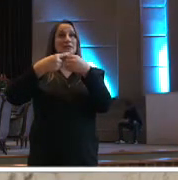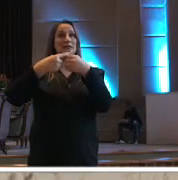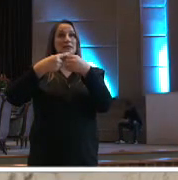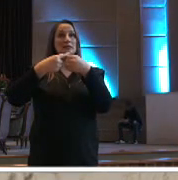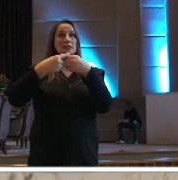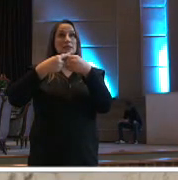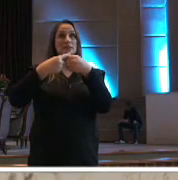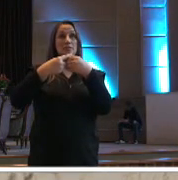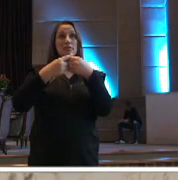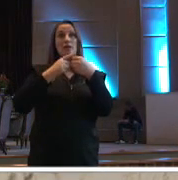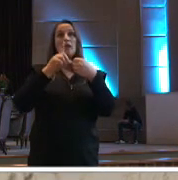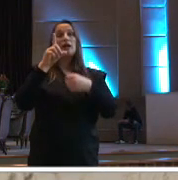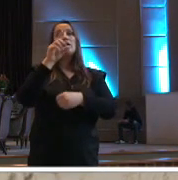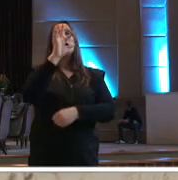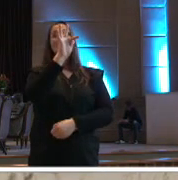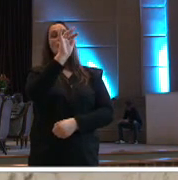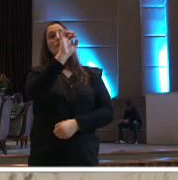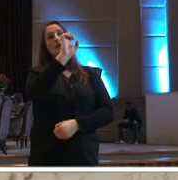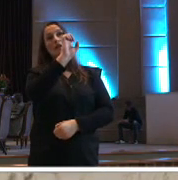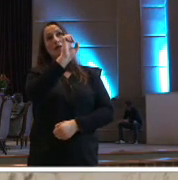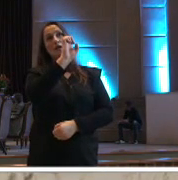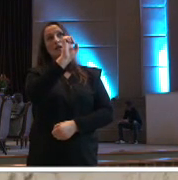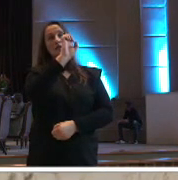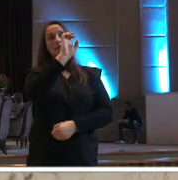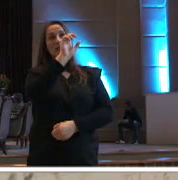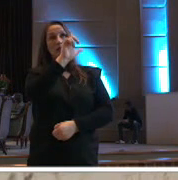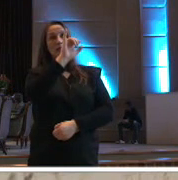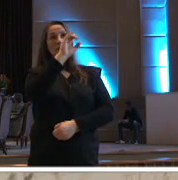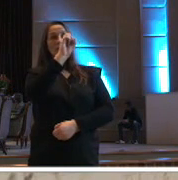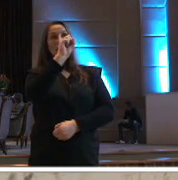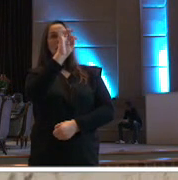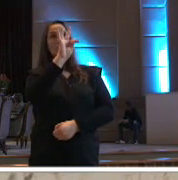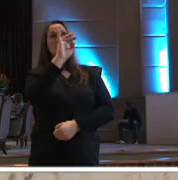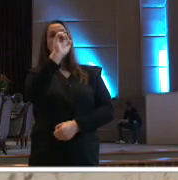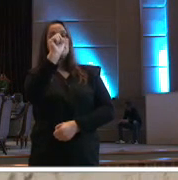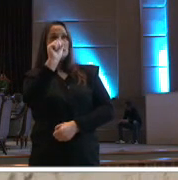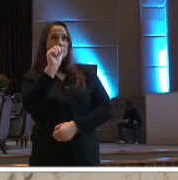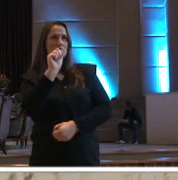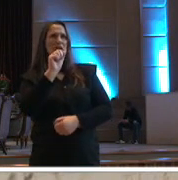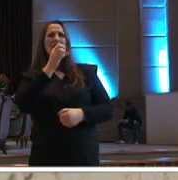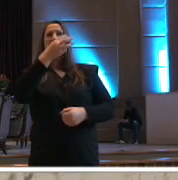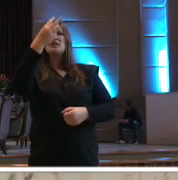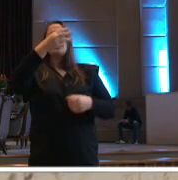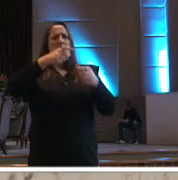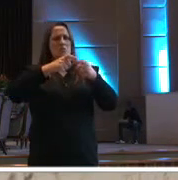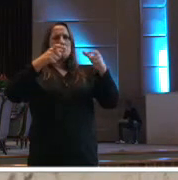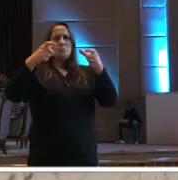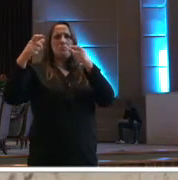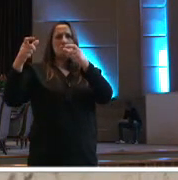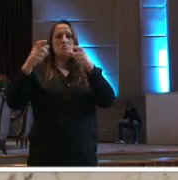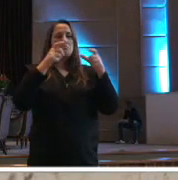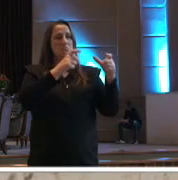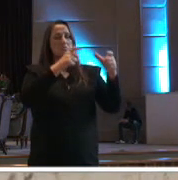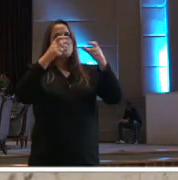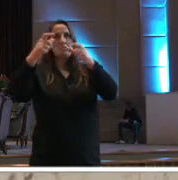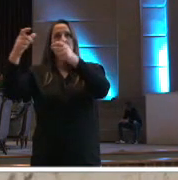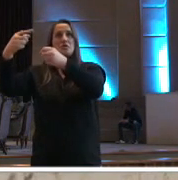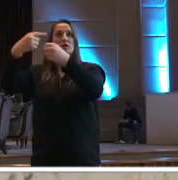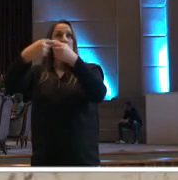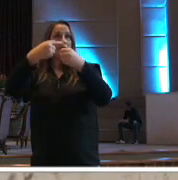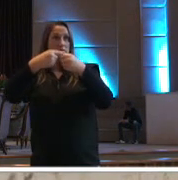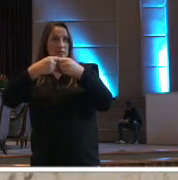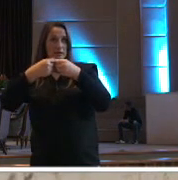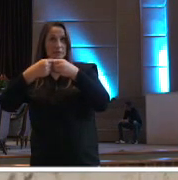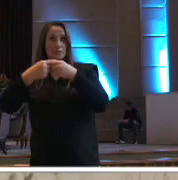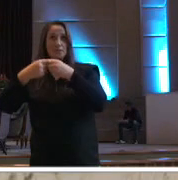da Filistia. Então lá você vai ter Asdod e Asquelon, que eram as 3 grandes cidades dos filisteus, Gate, Asdod e